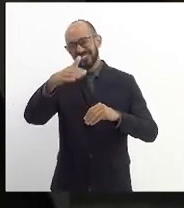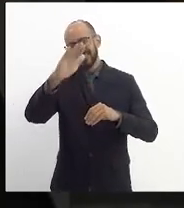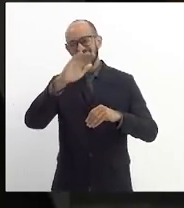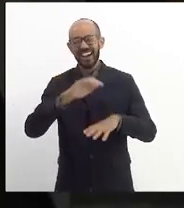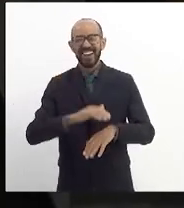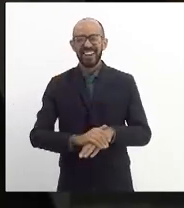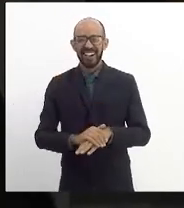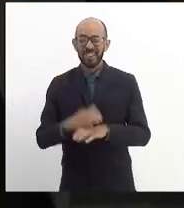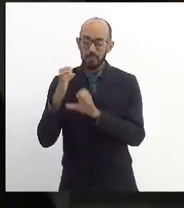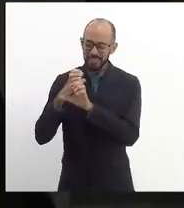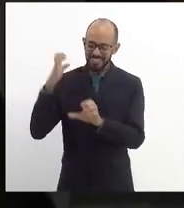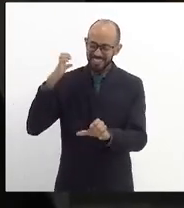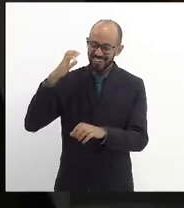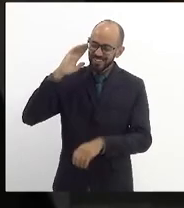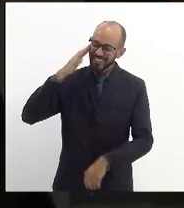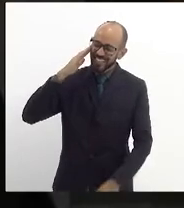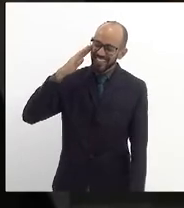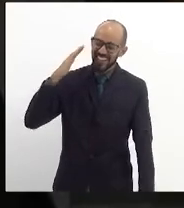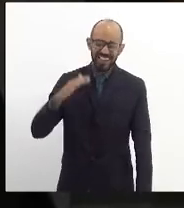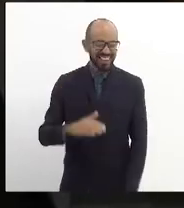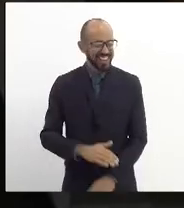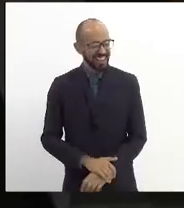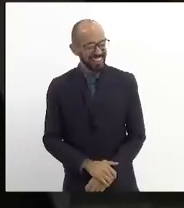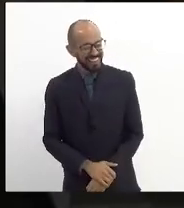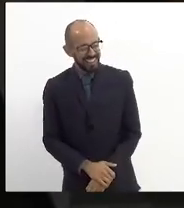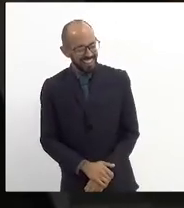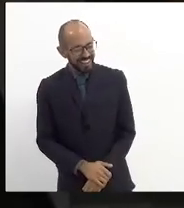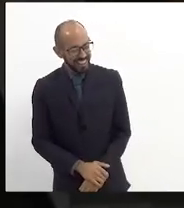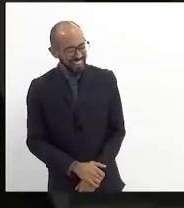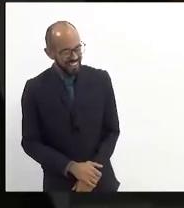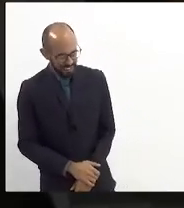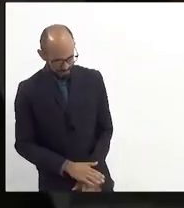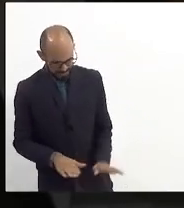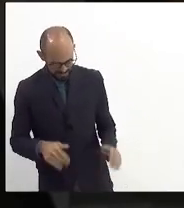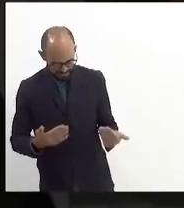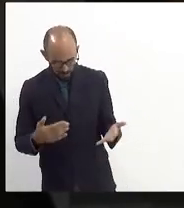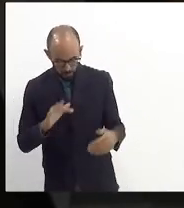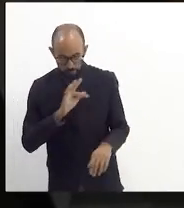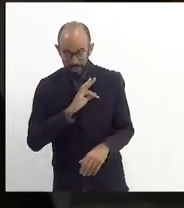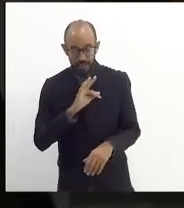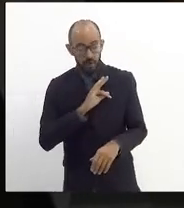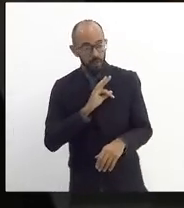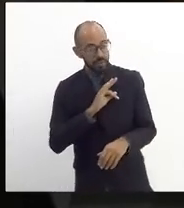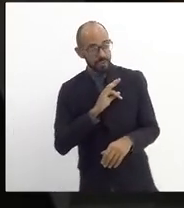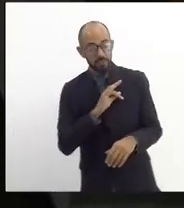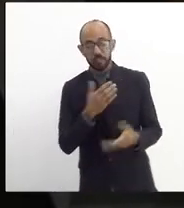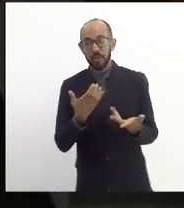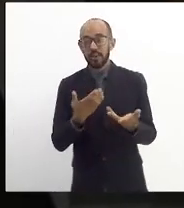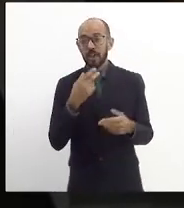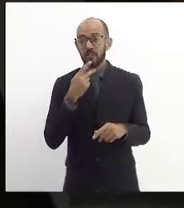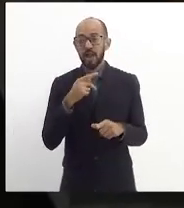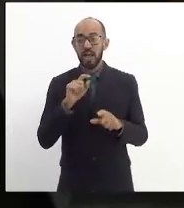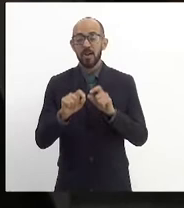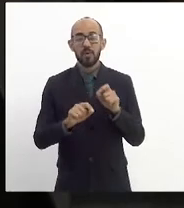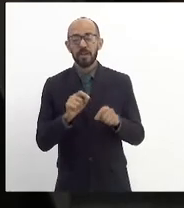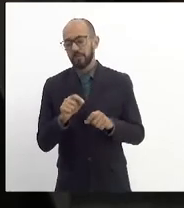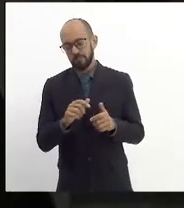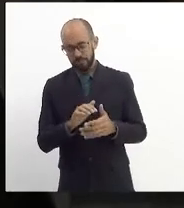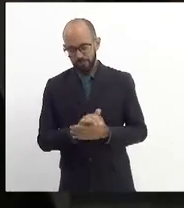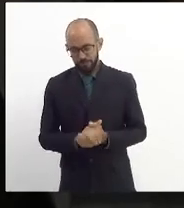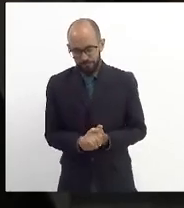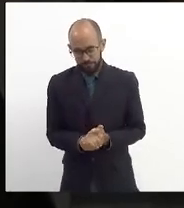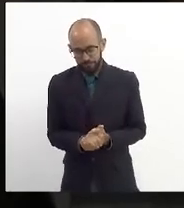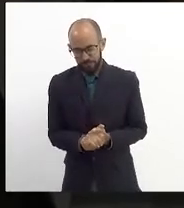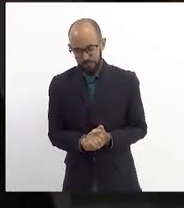a a deputada Martha Rocha que é o meu livro quero falar aqui hoje sobre um